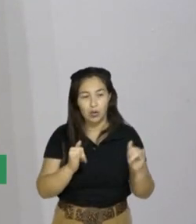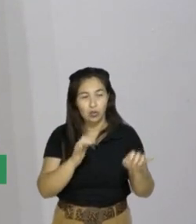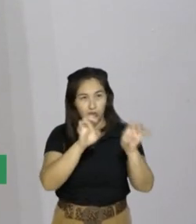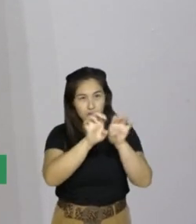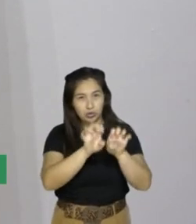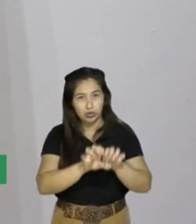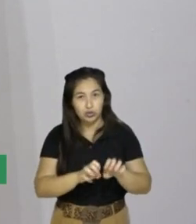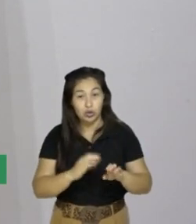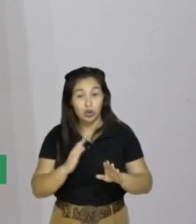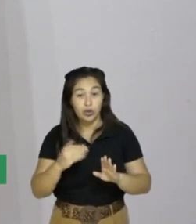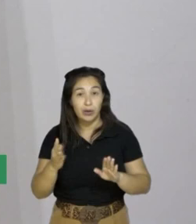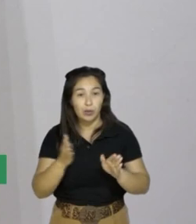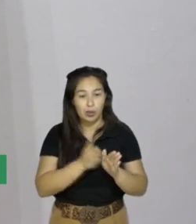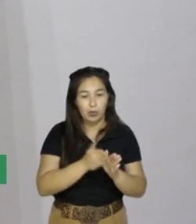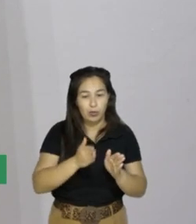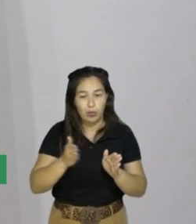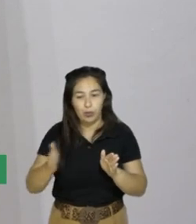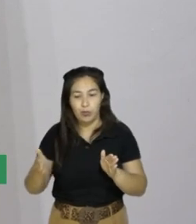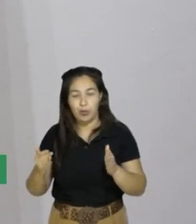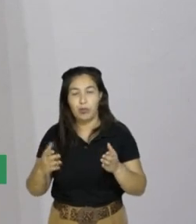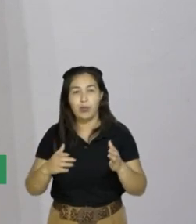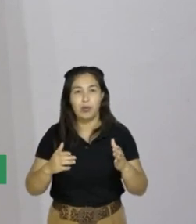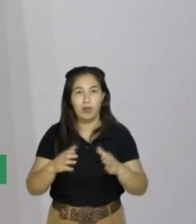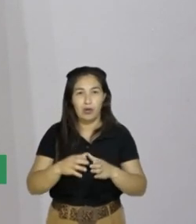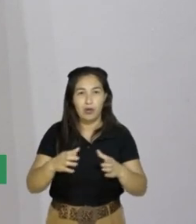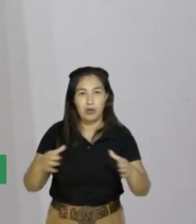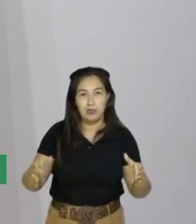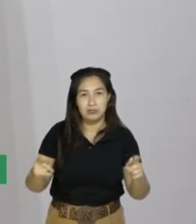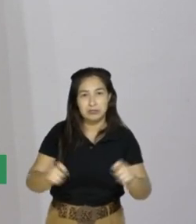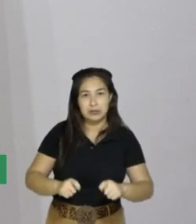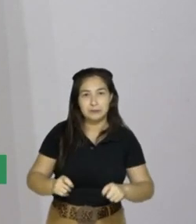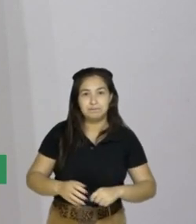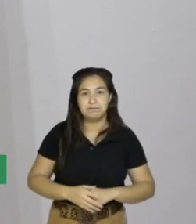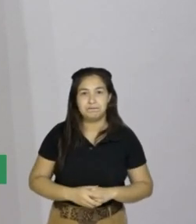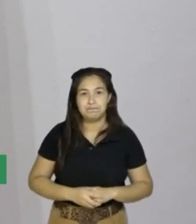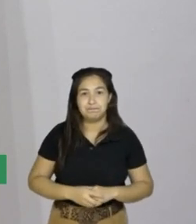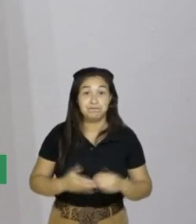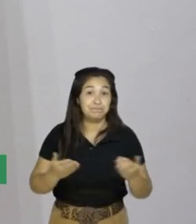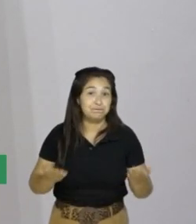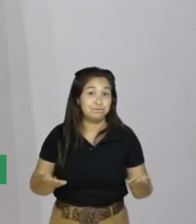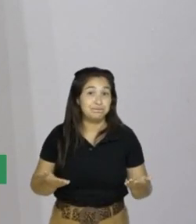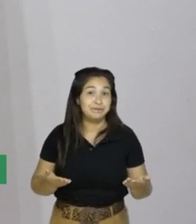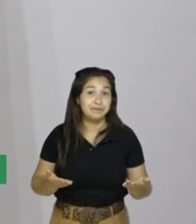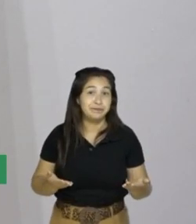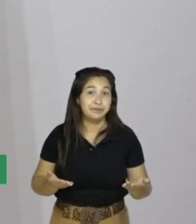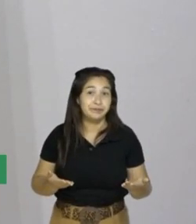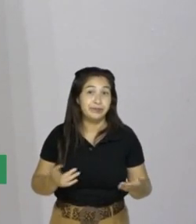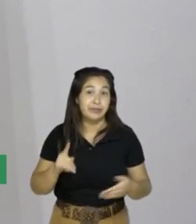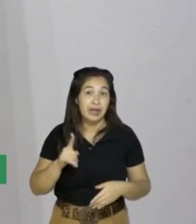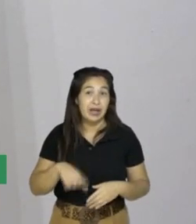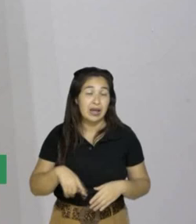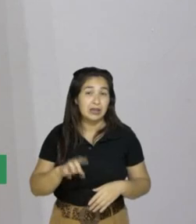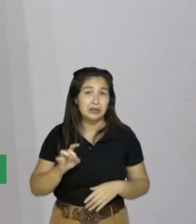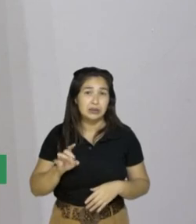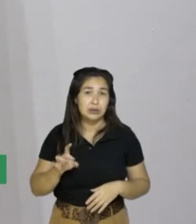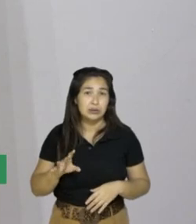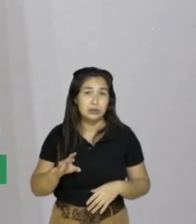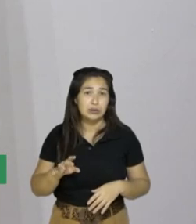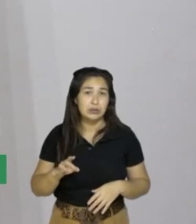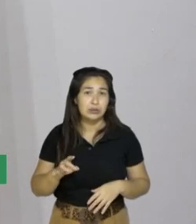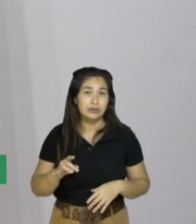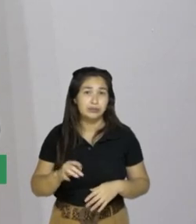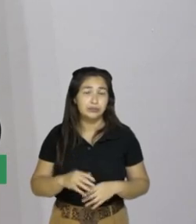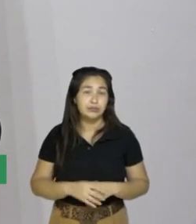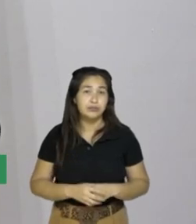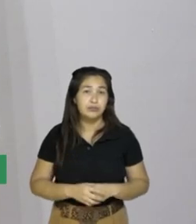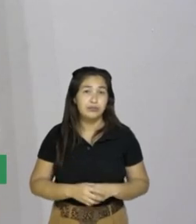aumentando conforme a necessidade pois se apresentando Então seria isso o seu Remo tanquer